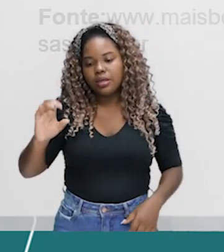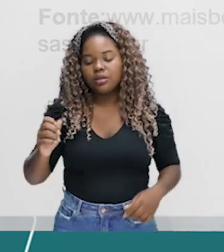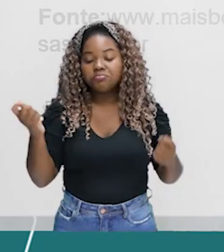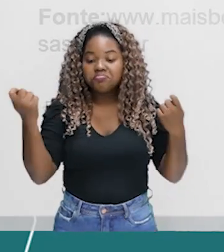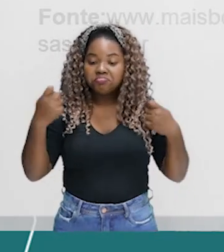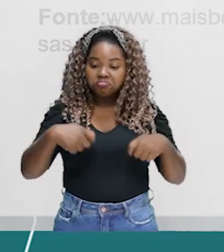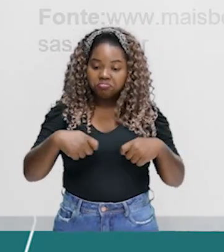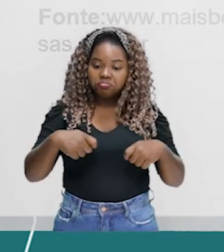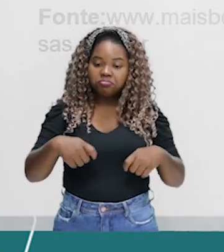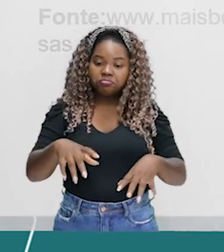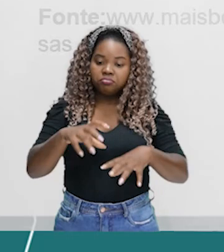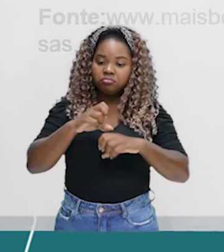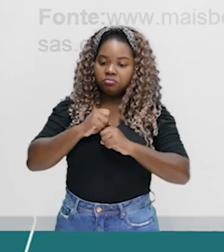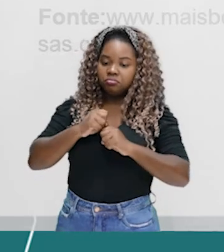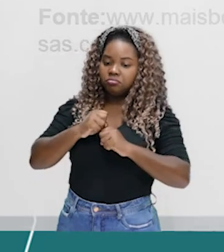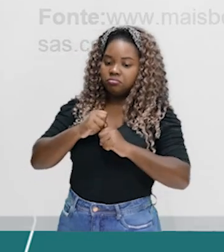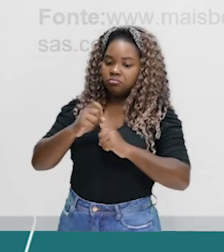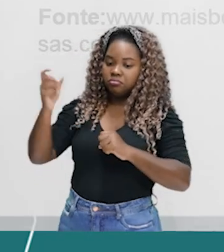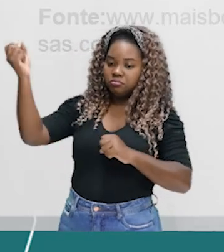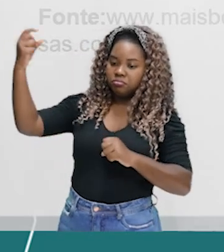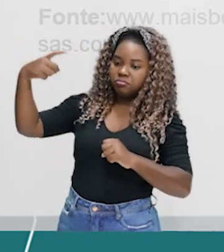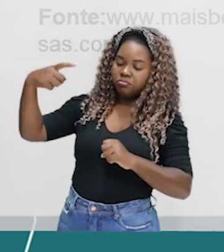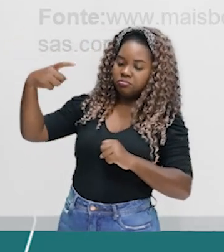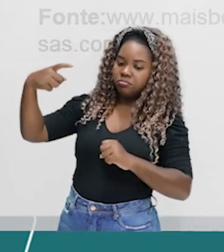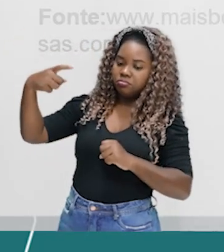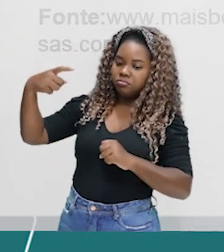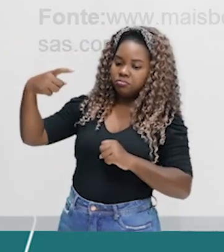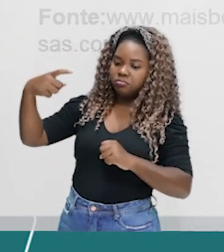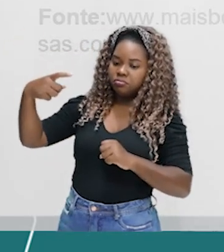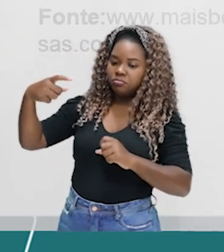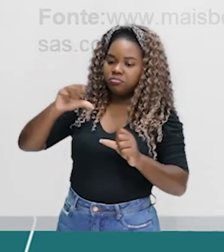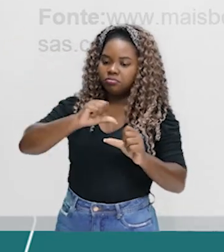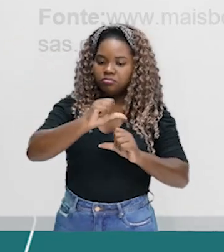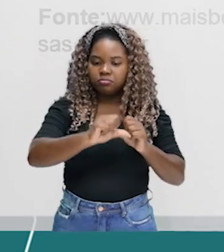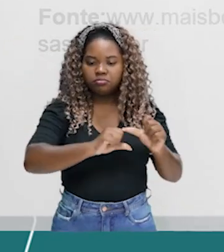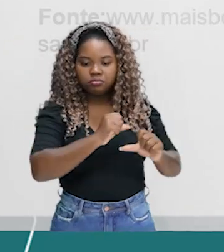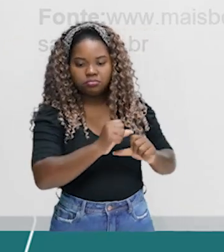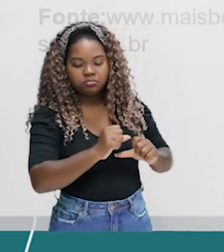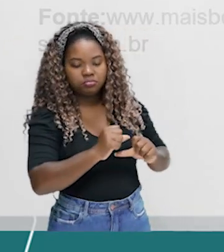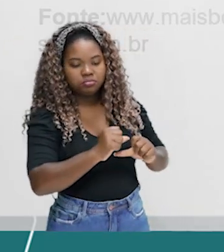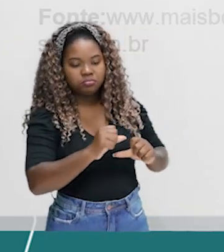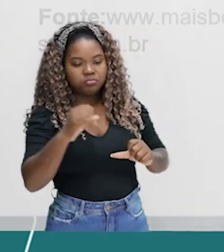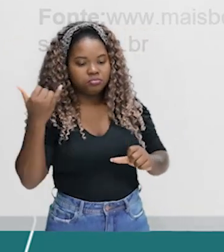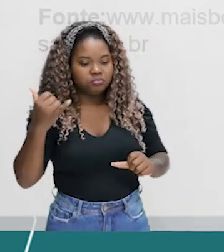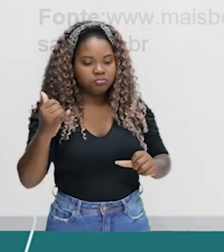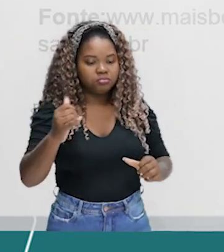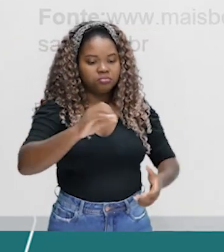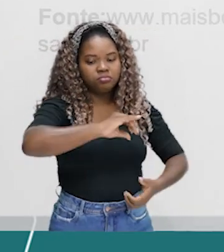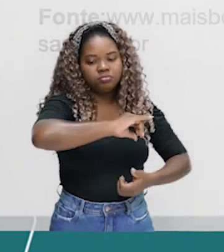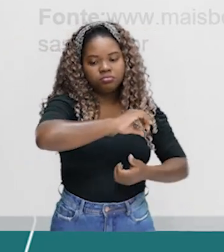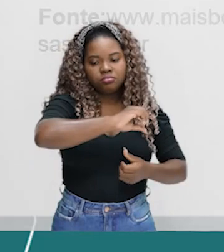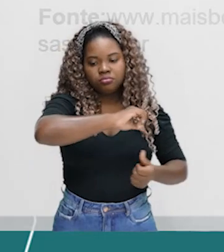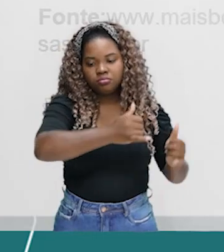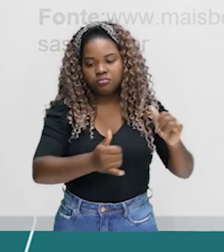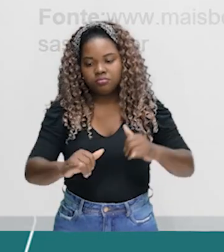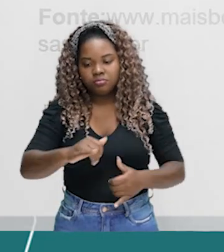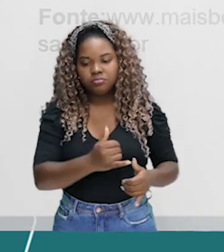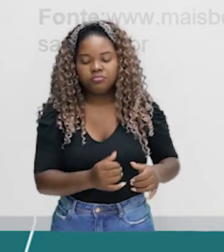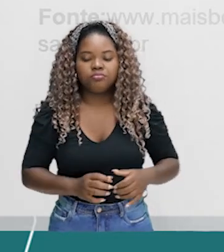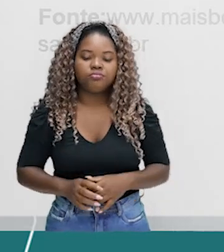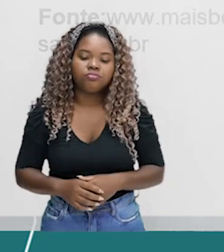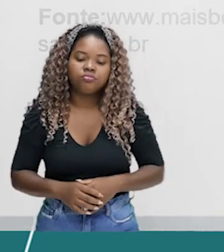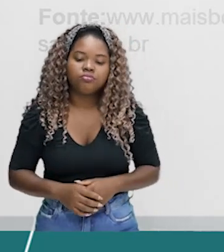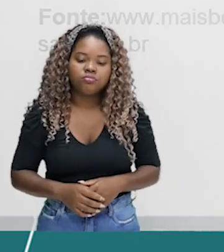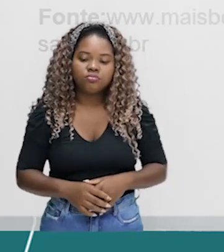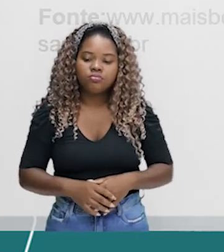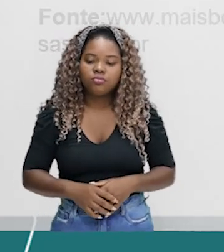que é luminosa e converter essa energia luminosa em energia química. Essa energia química vai fazer parte, por